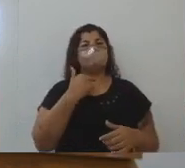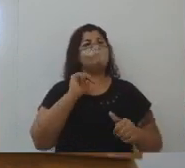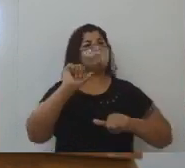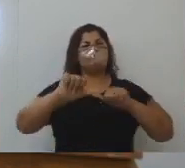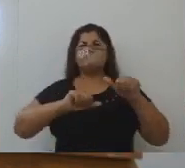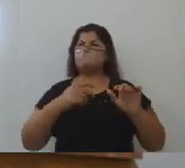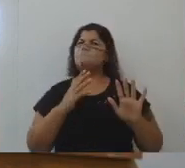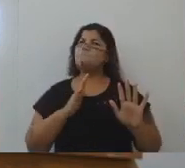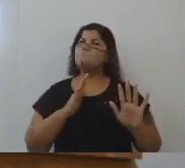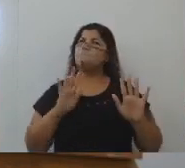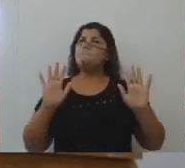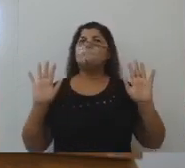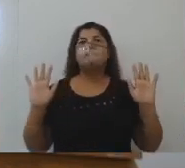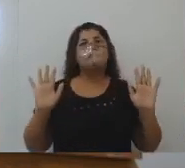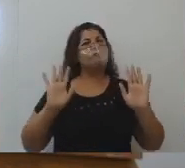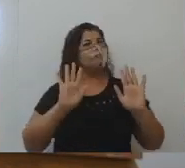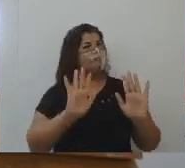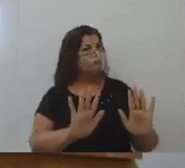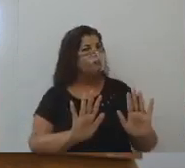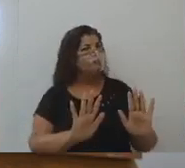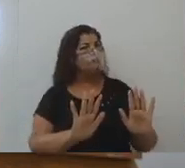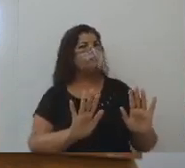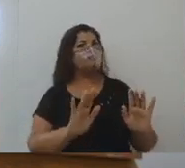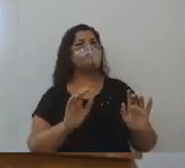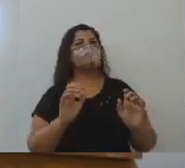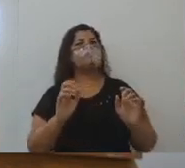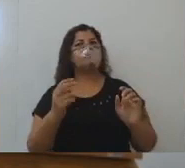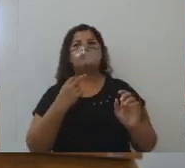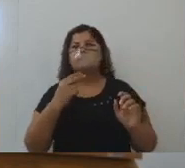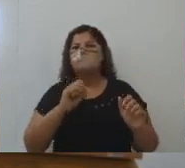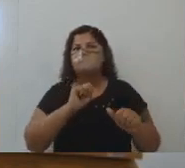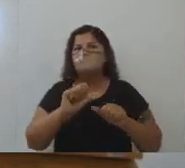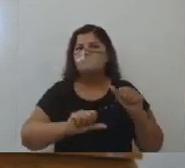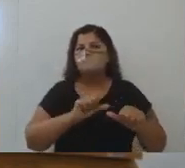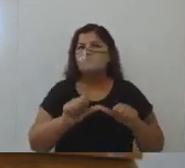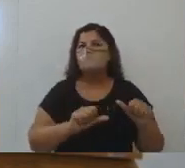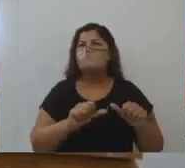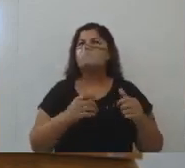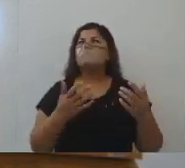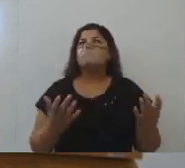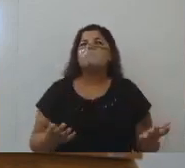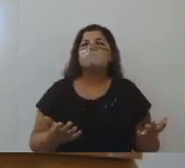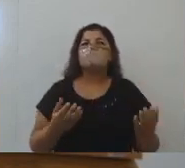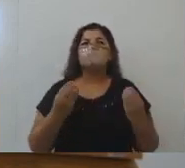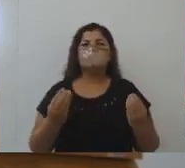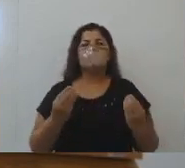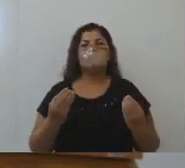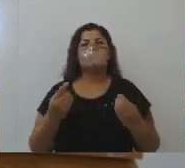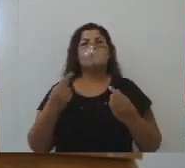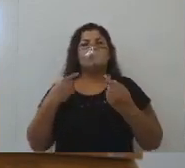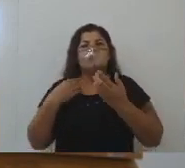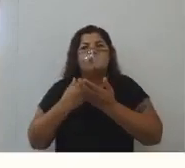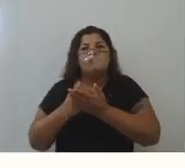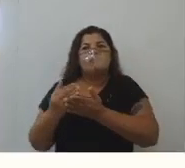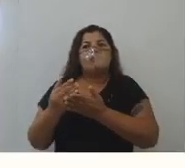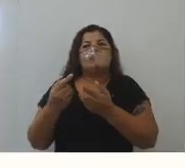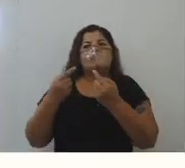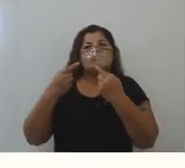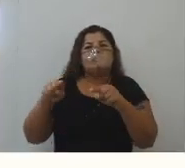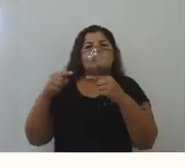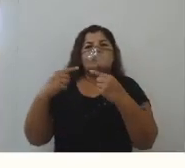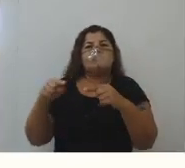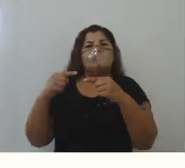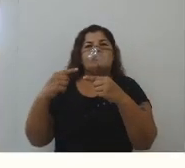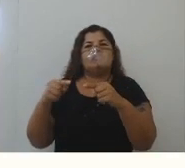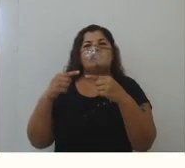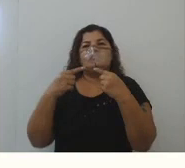transformar. Peraí, a gente não pode mudar, a gente não pode transformar, aí a gente fala sobre senso crítico. O senso crítico